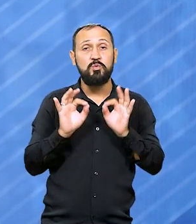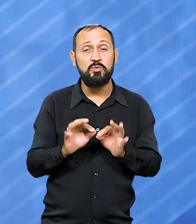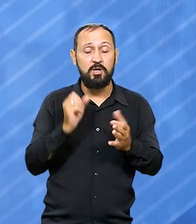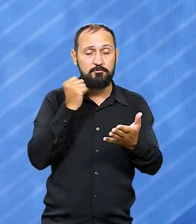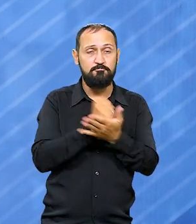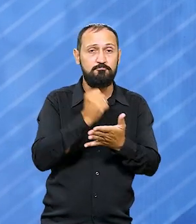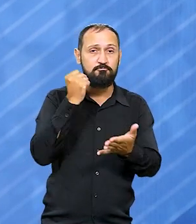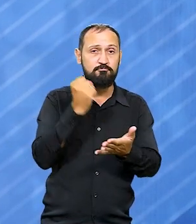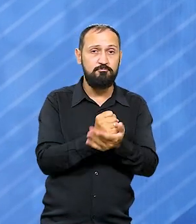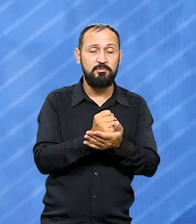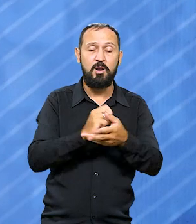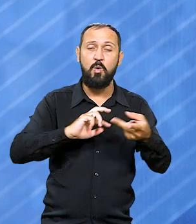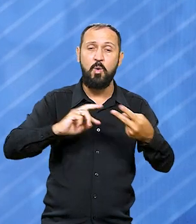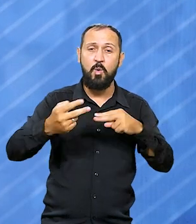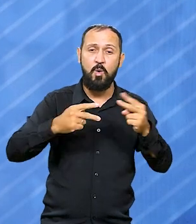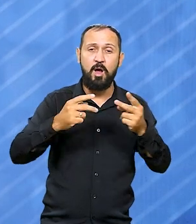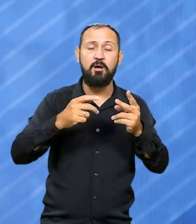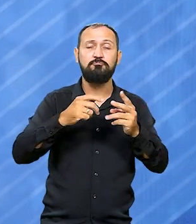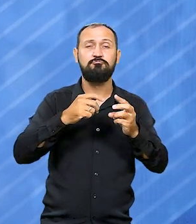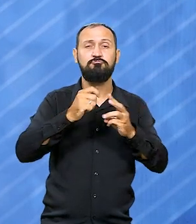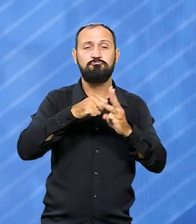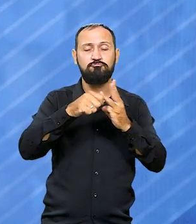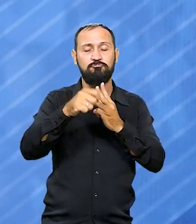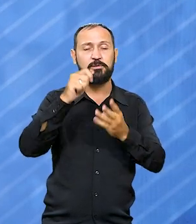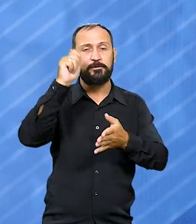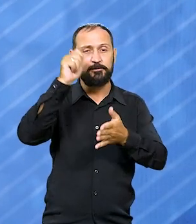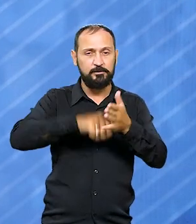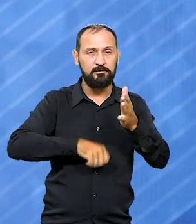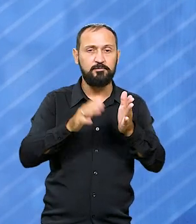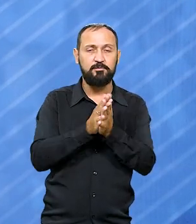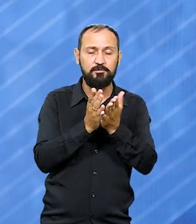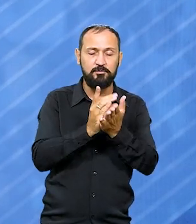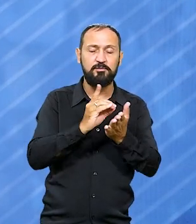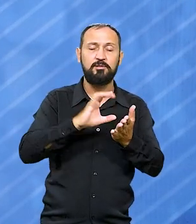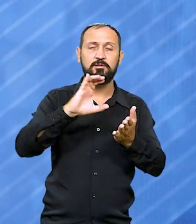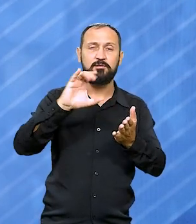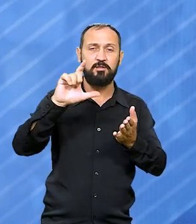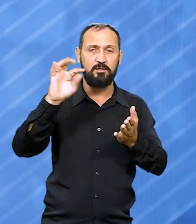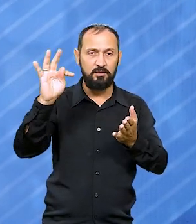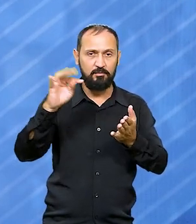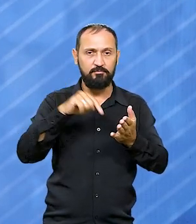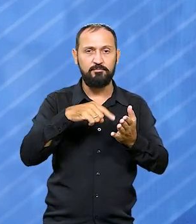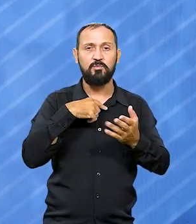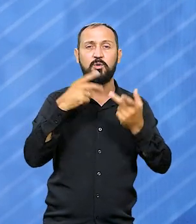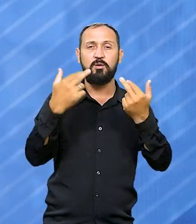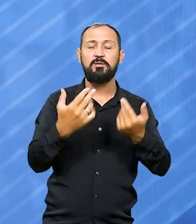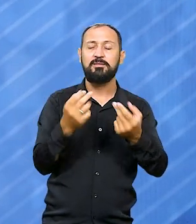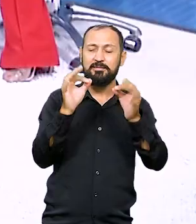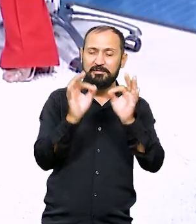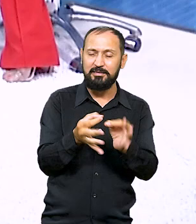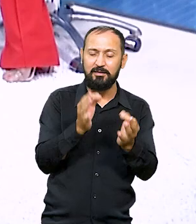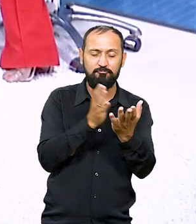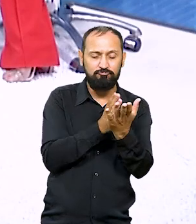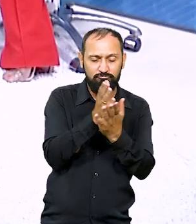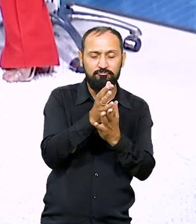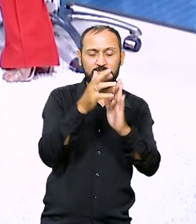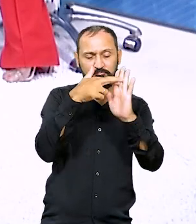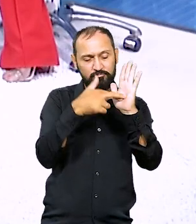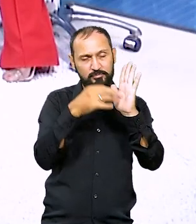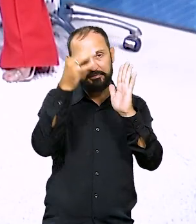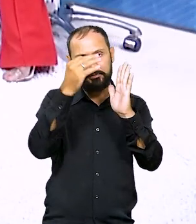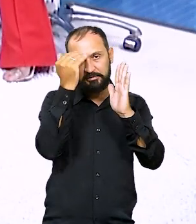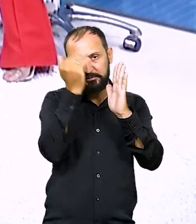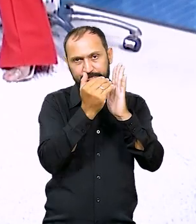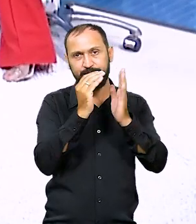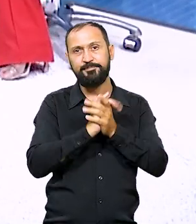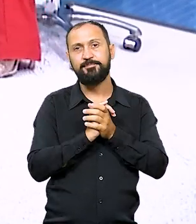né? E o correto do contrato temporário é o contrato registrado, né, na CLT, na carteira de trabalho, como diz o pessoal, tudo